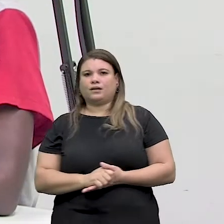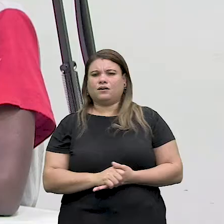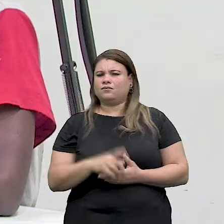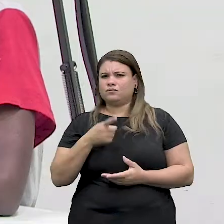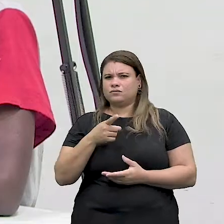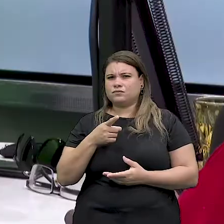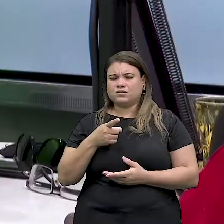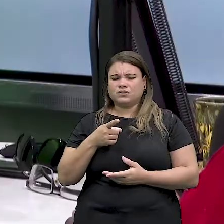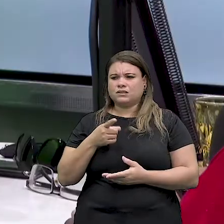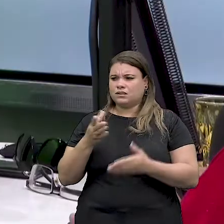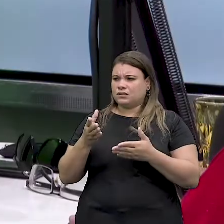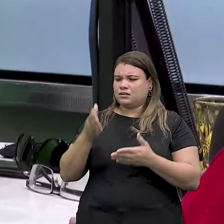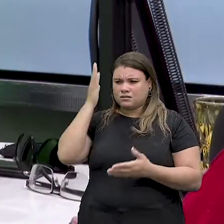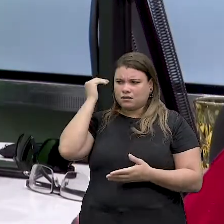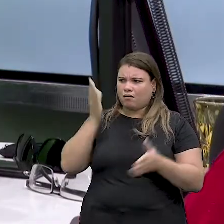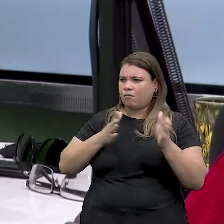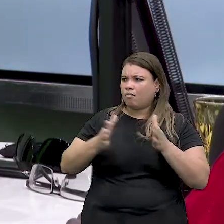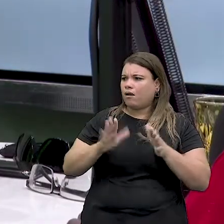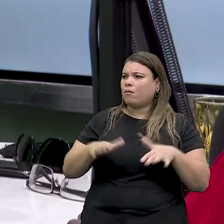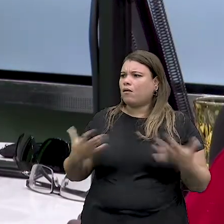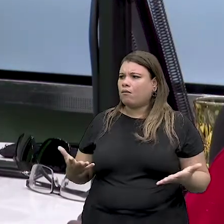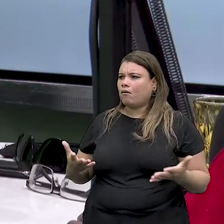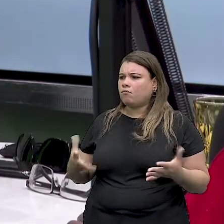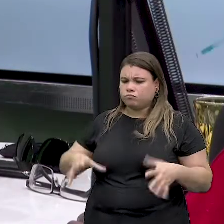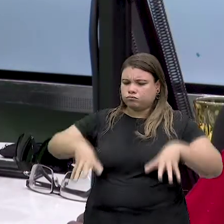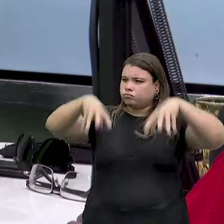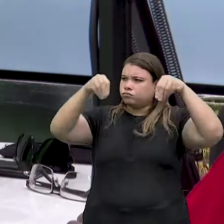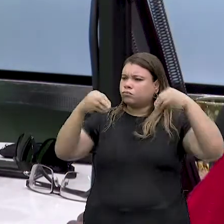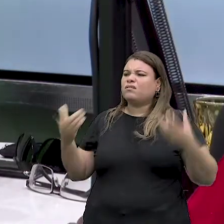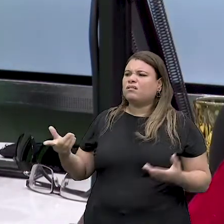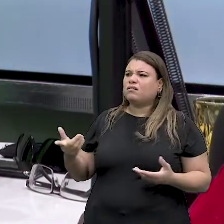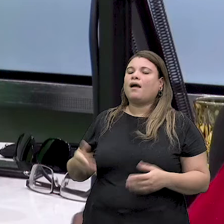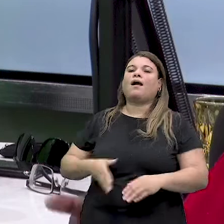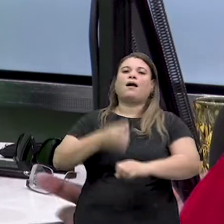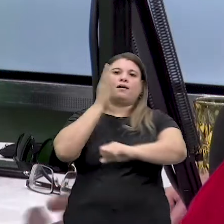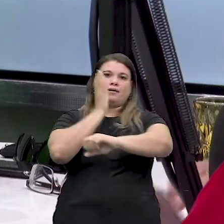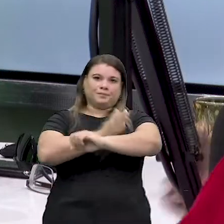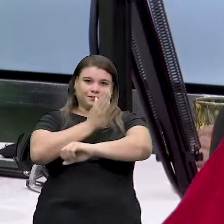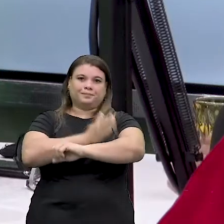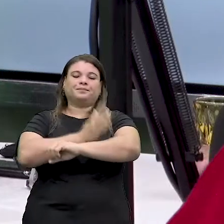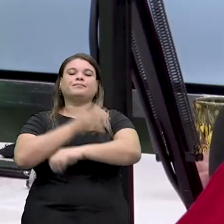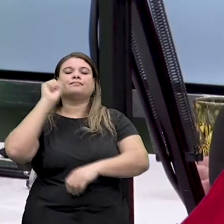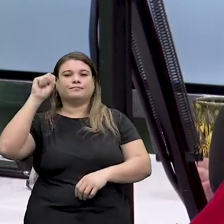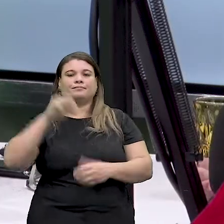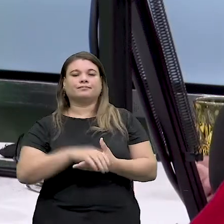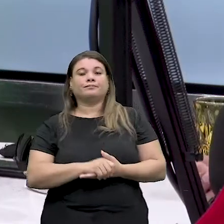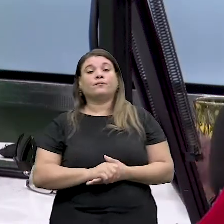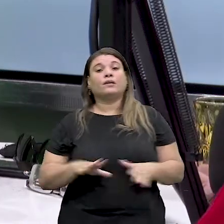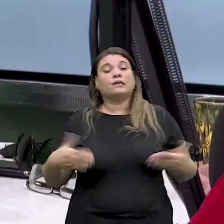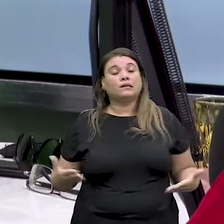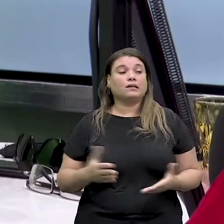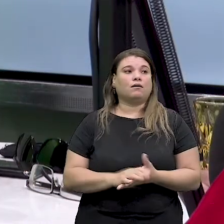começou aí. Exatamente, lá nos castelos, né? E aí, quando o rei fez isso, o comércio